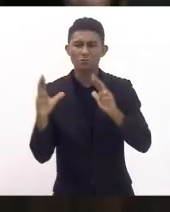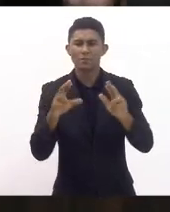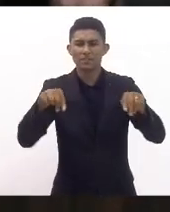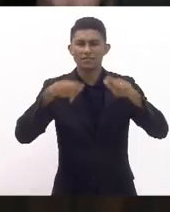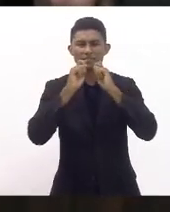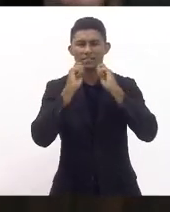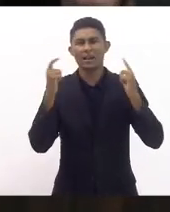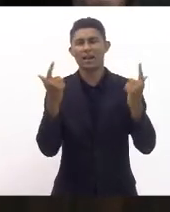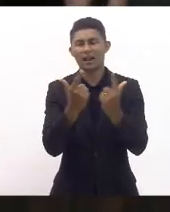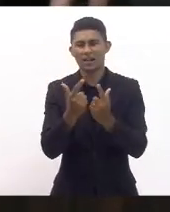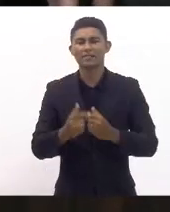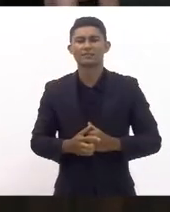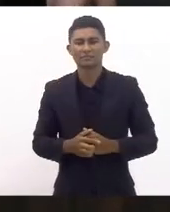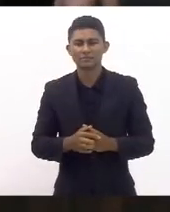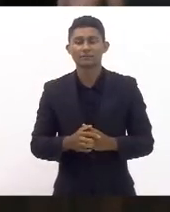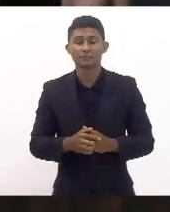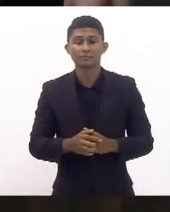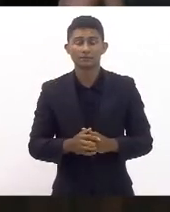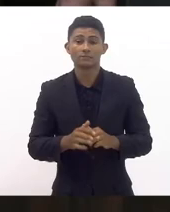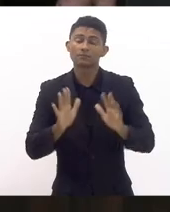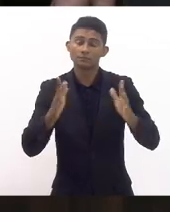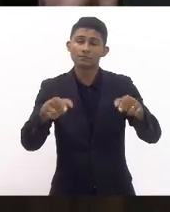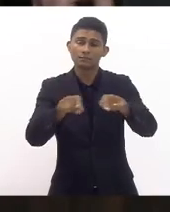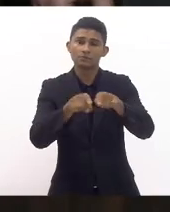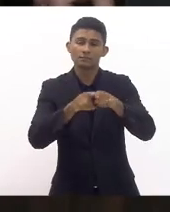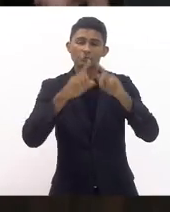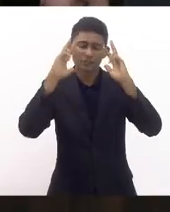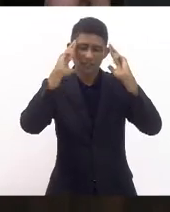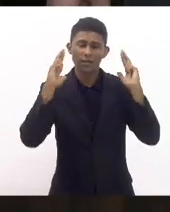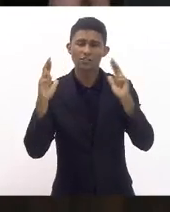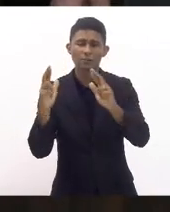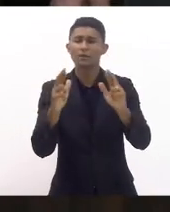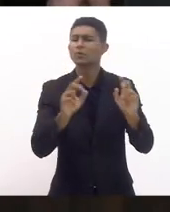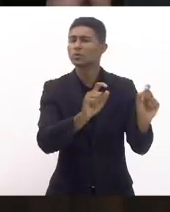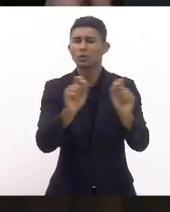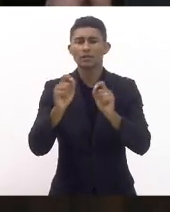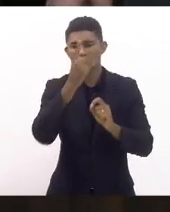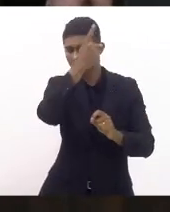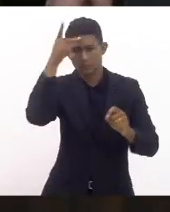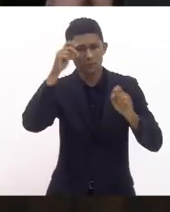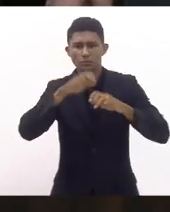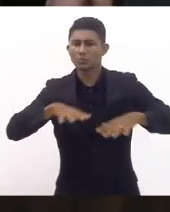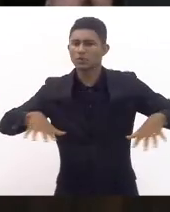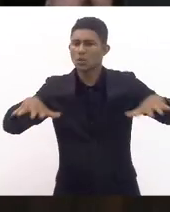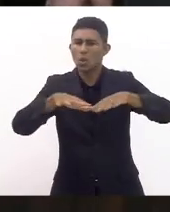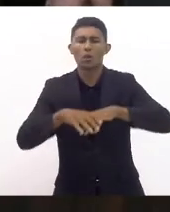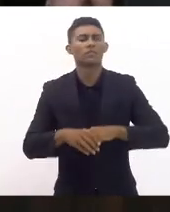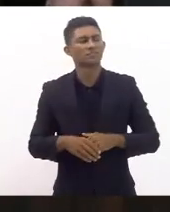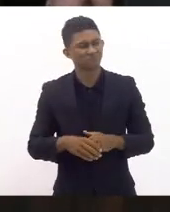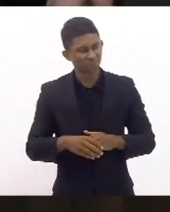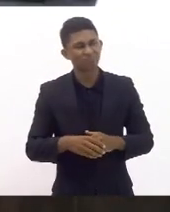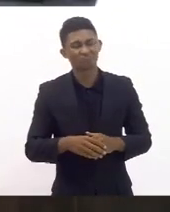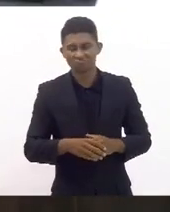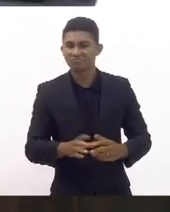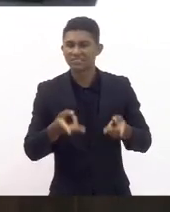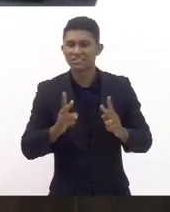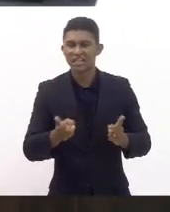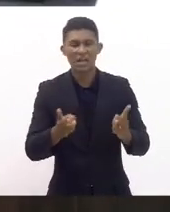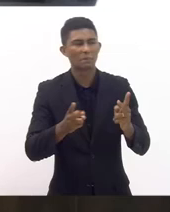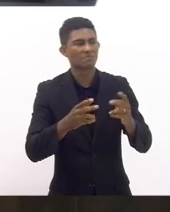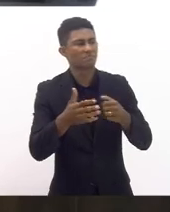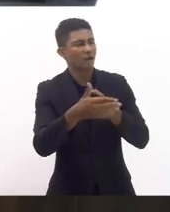mas não só o parlamento, mas sempre respeitando o ser humano que está detrás do parlamento. Sempre tendo o maior